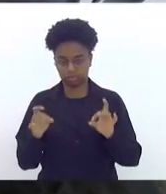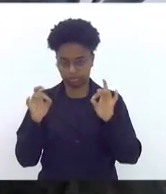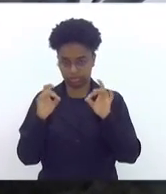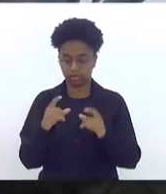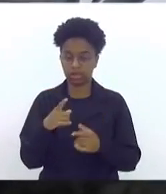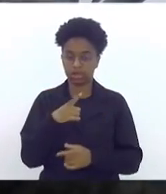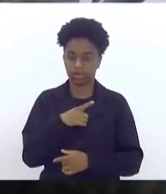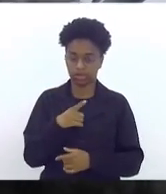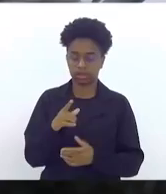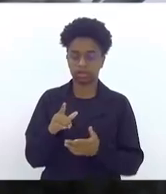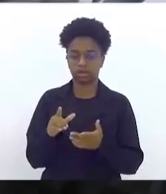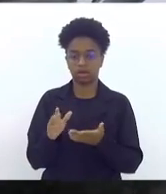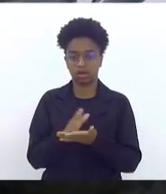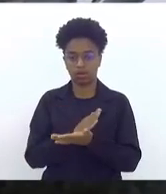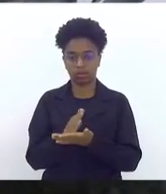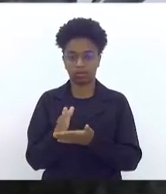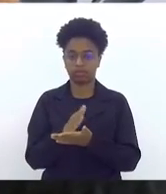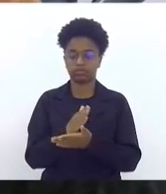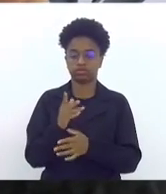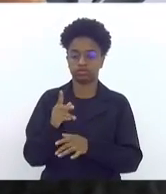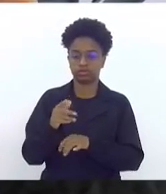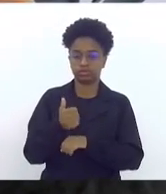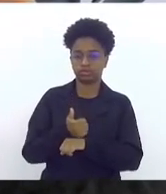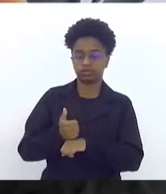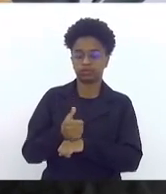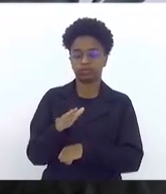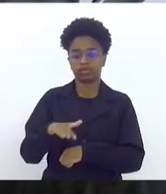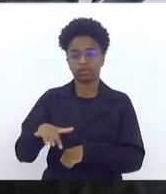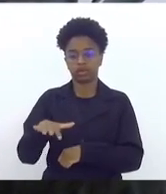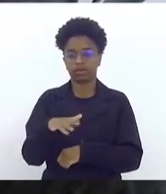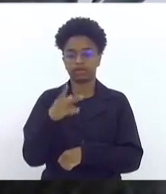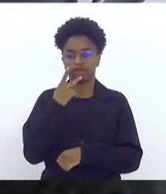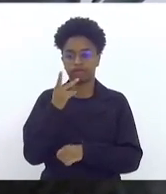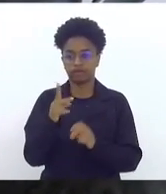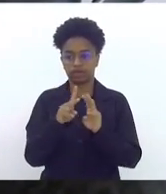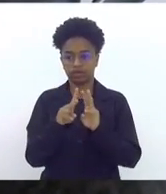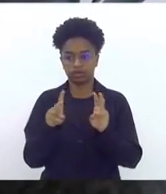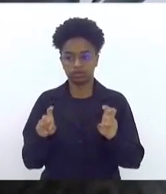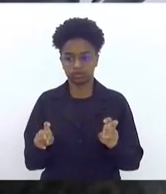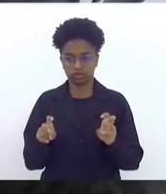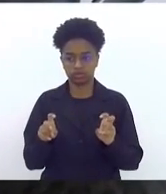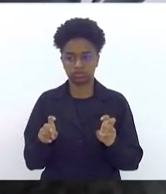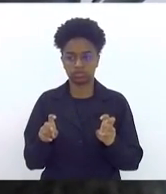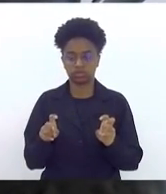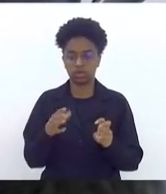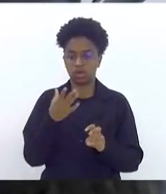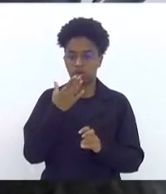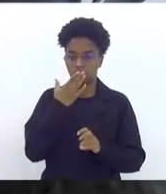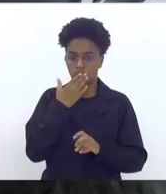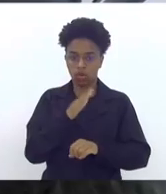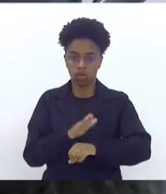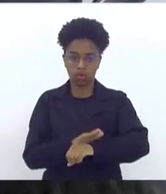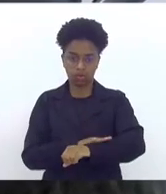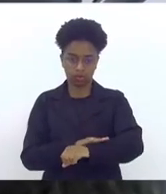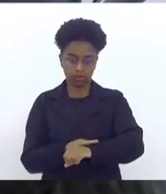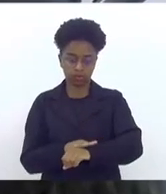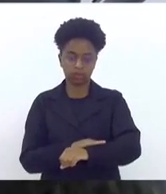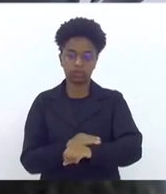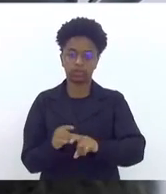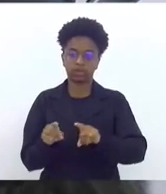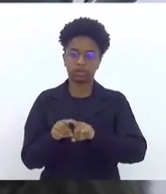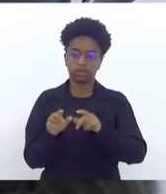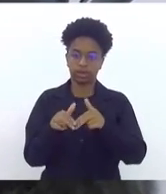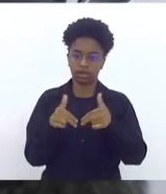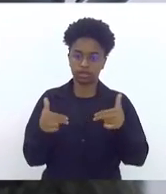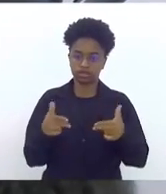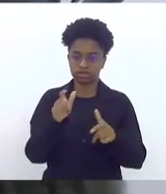temos aqui muitos especialistas falando com relação à cor de pele, à etnia